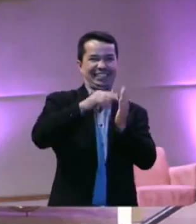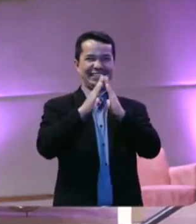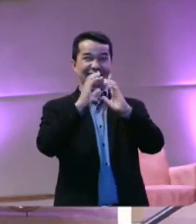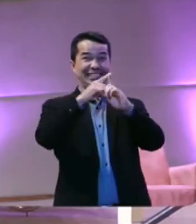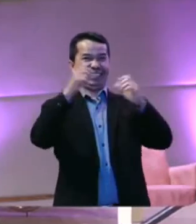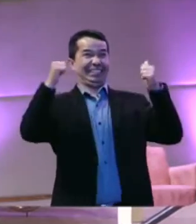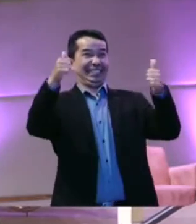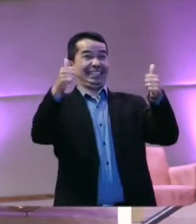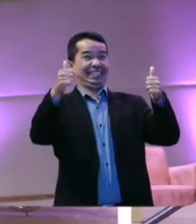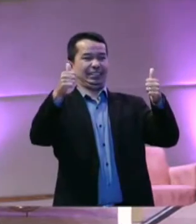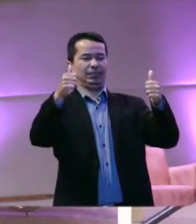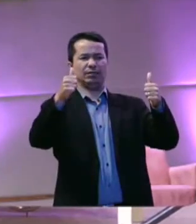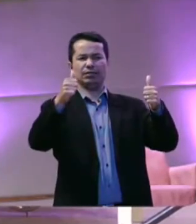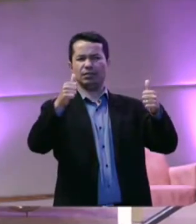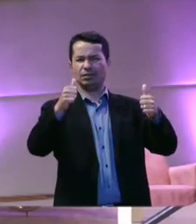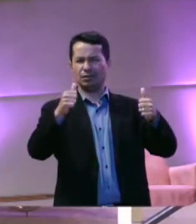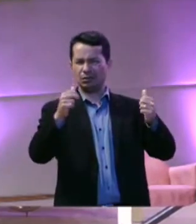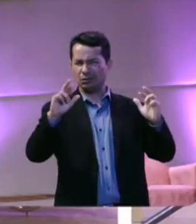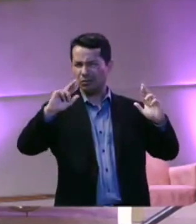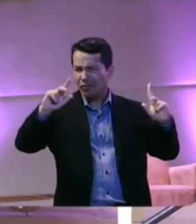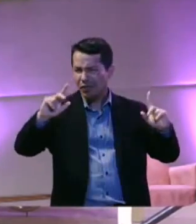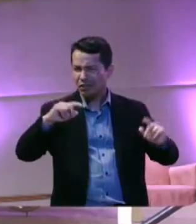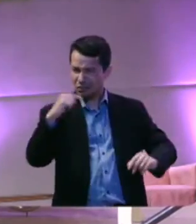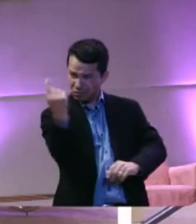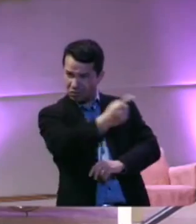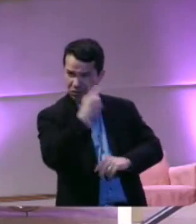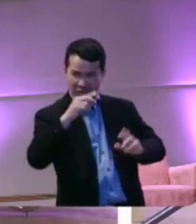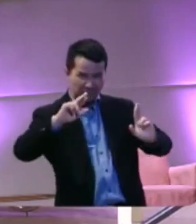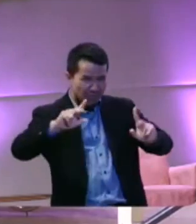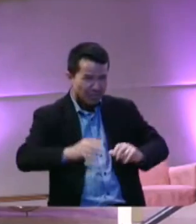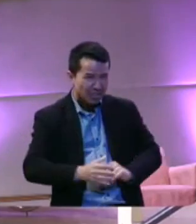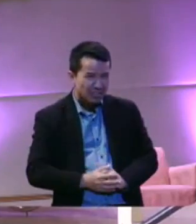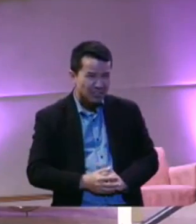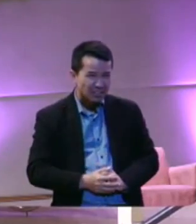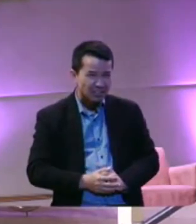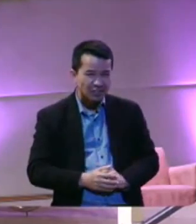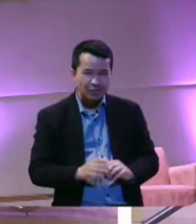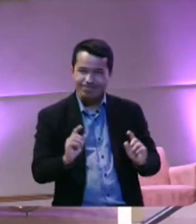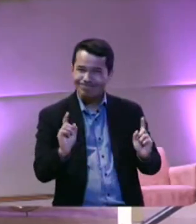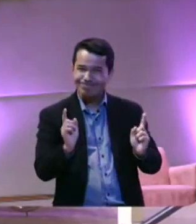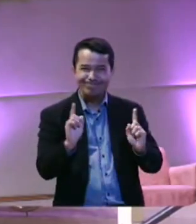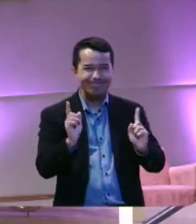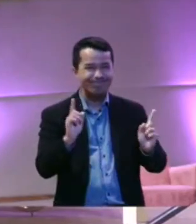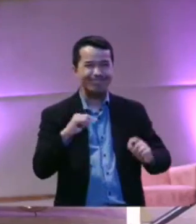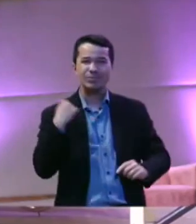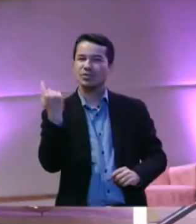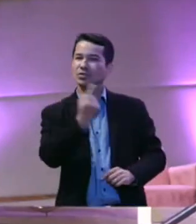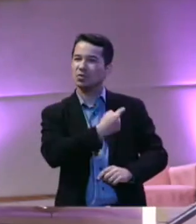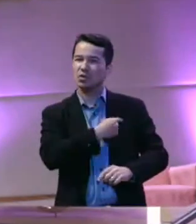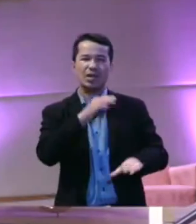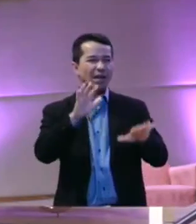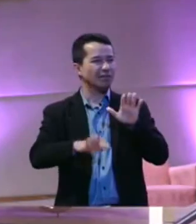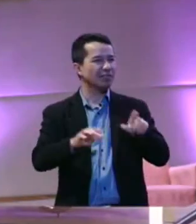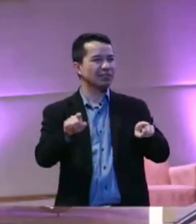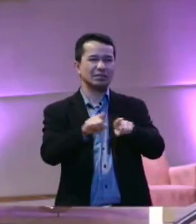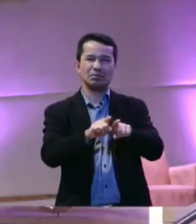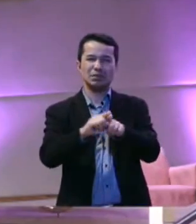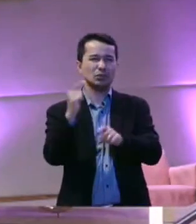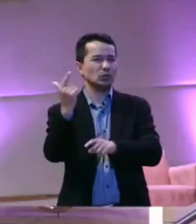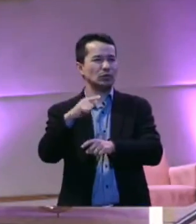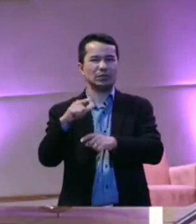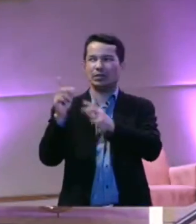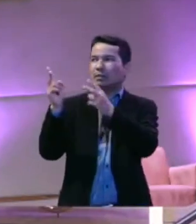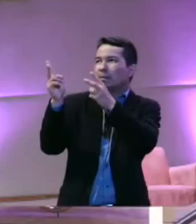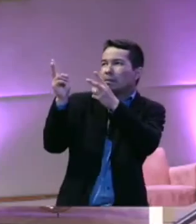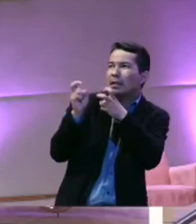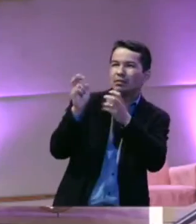somos diferentes deles, a ponto de não estarmos em perigo de perder a nossa visitação. Mas deixa eu